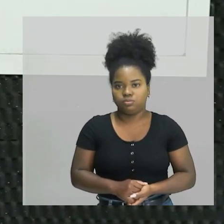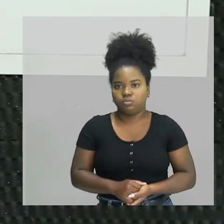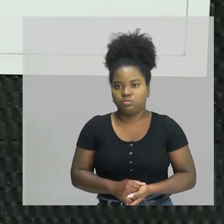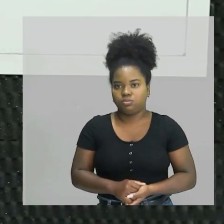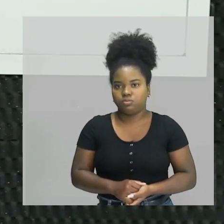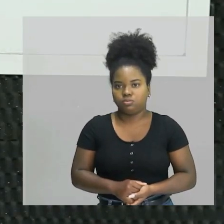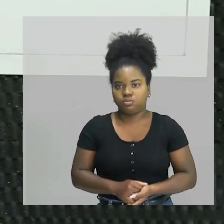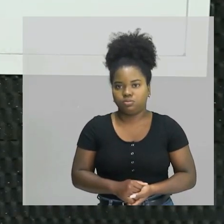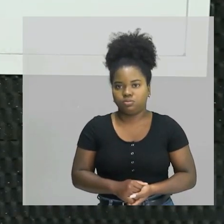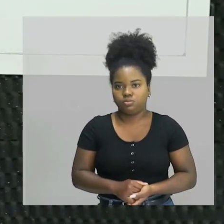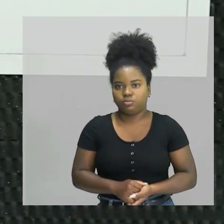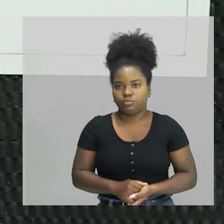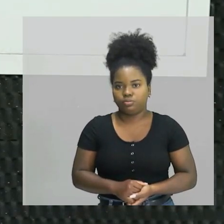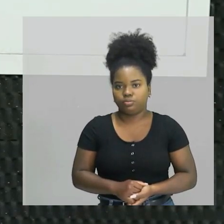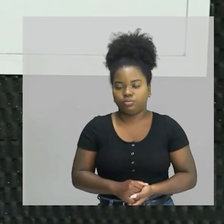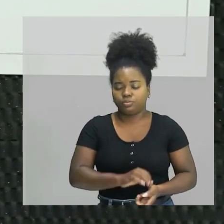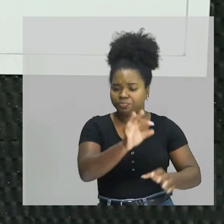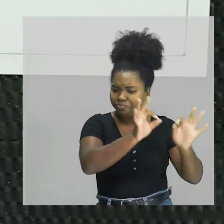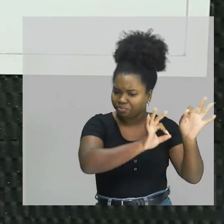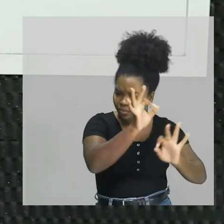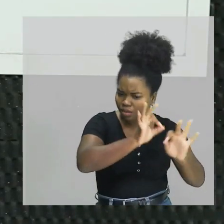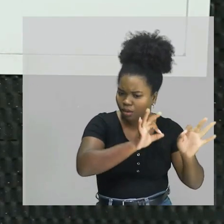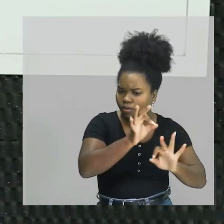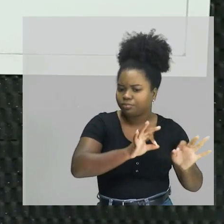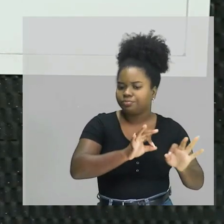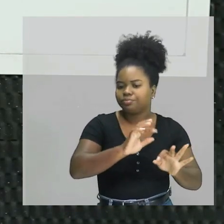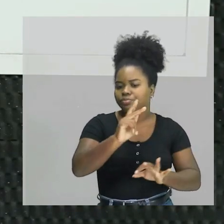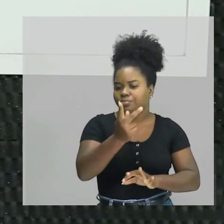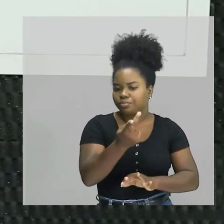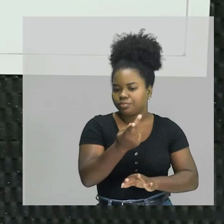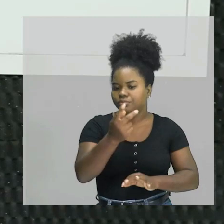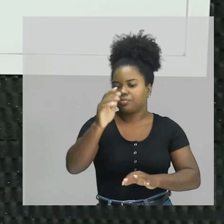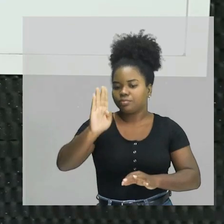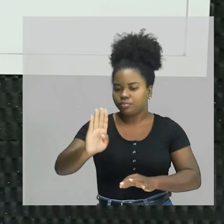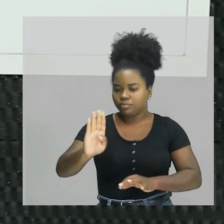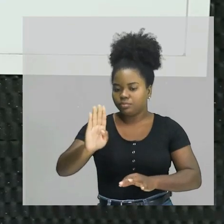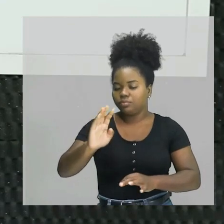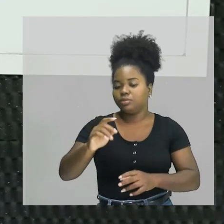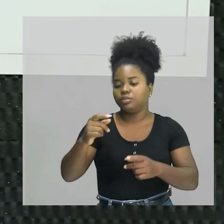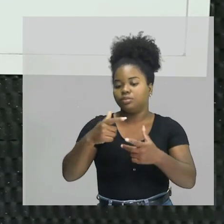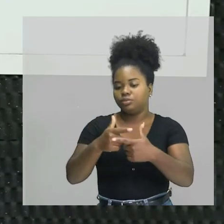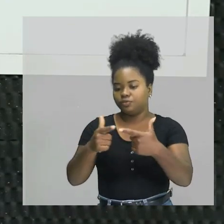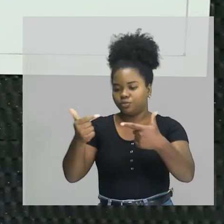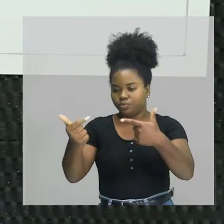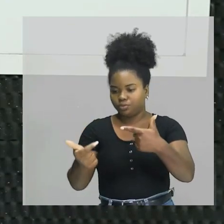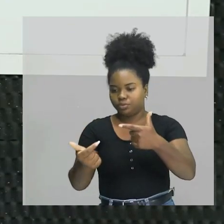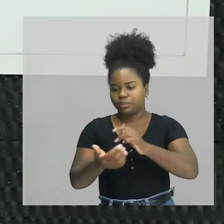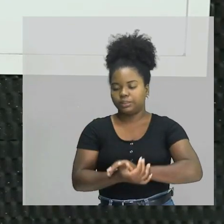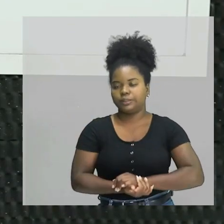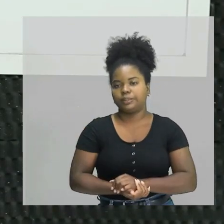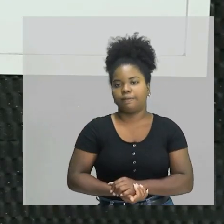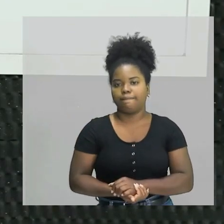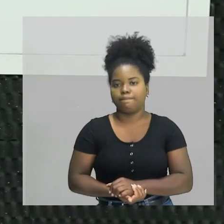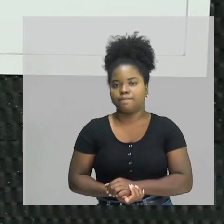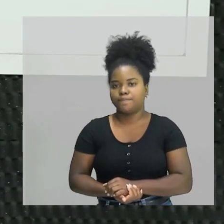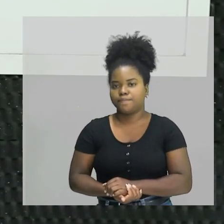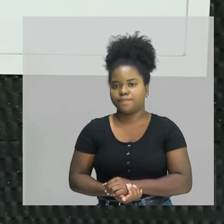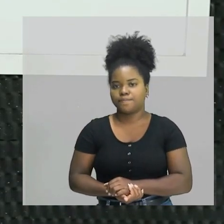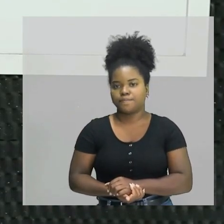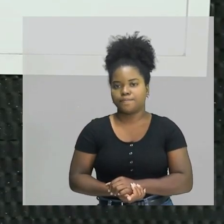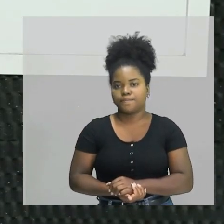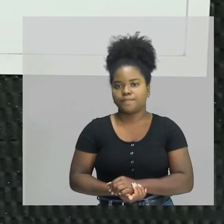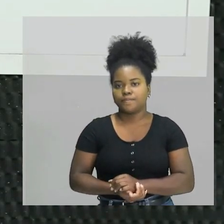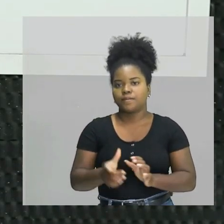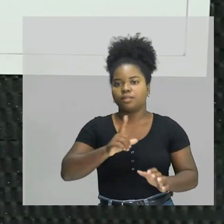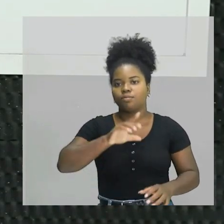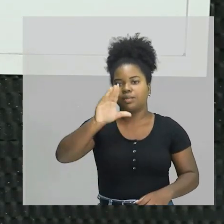Ora, para calcular a área de um triângulo, é base vezes a altura dividido por 2. Base e altura de um triângulo retângulo